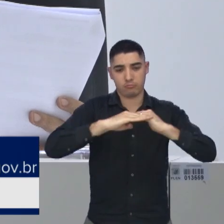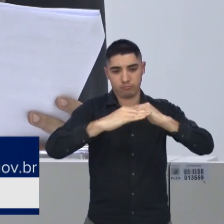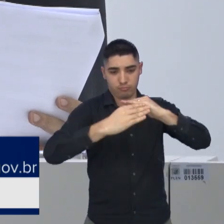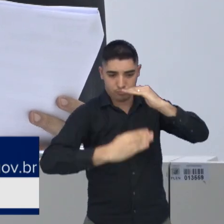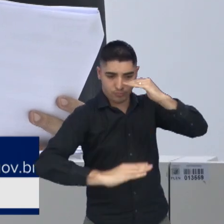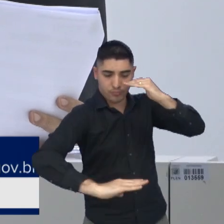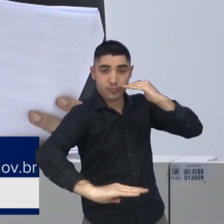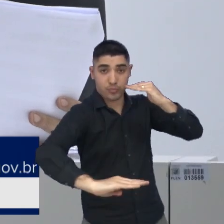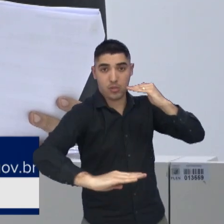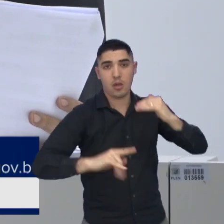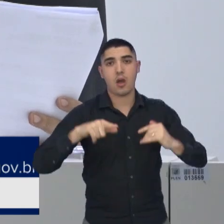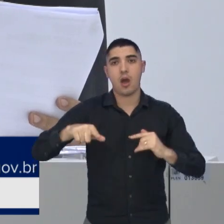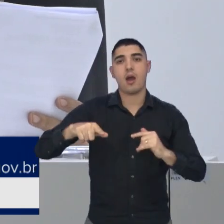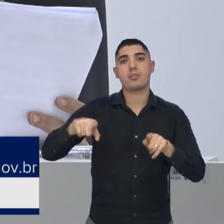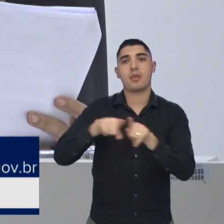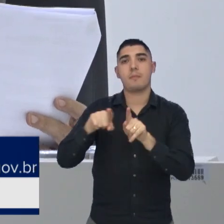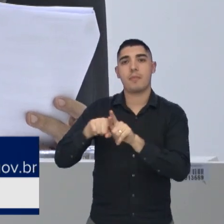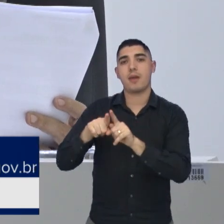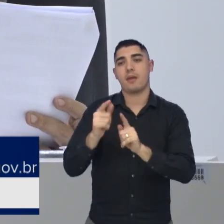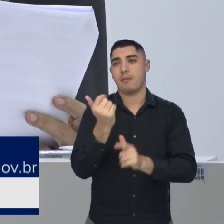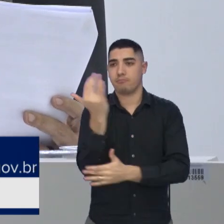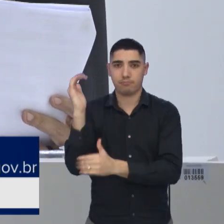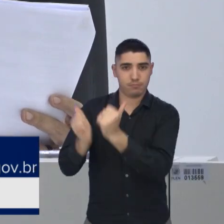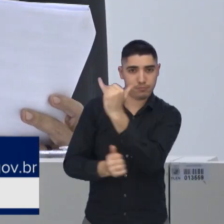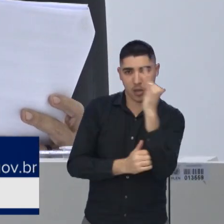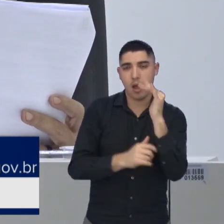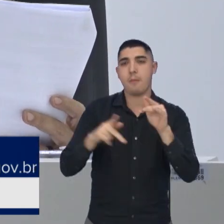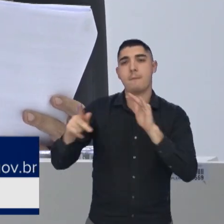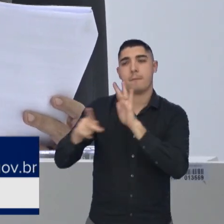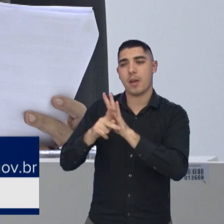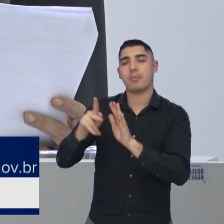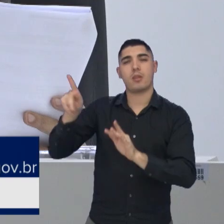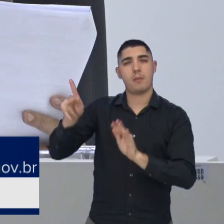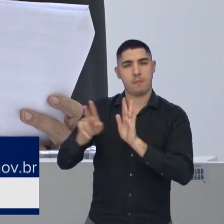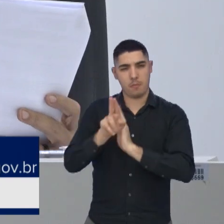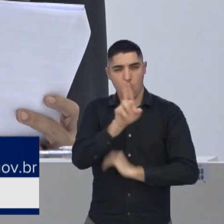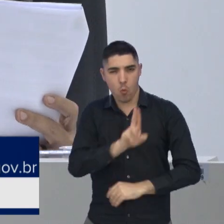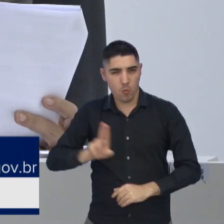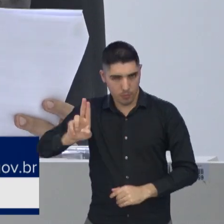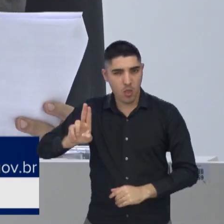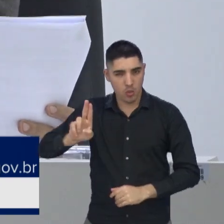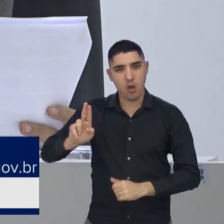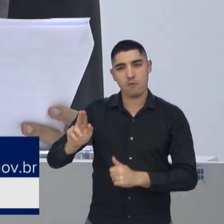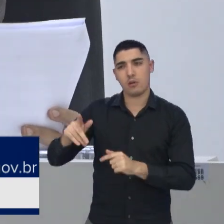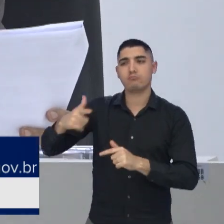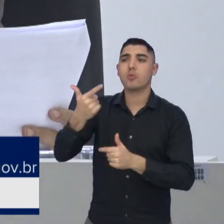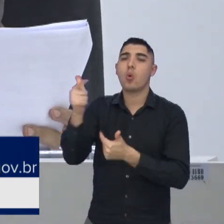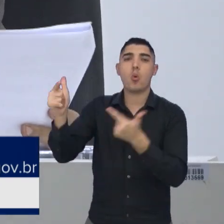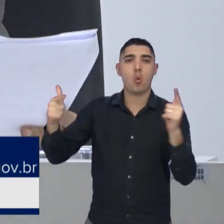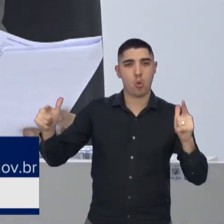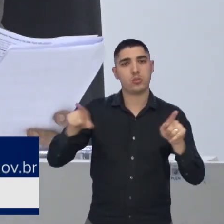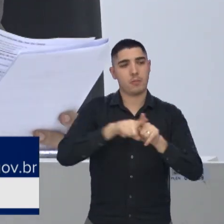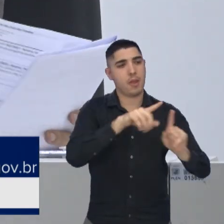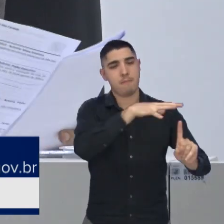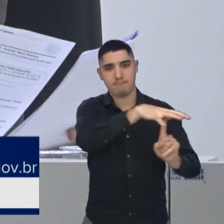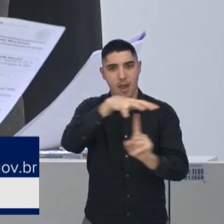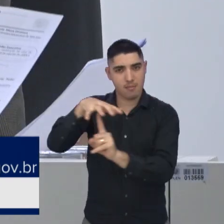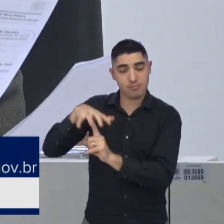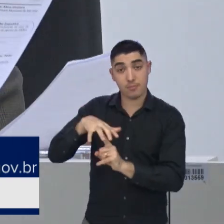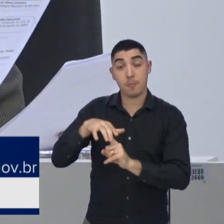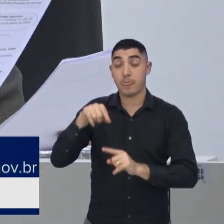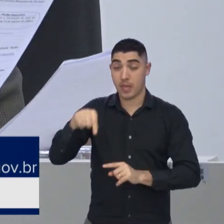parques municipais Ribeirão Vermelho e Alberto Simões, e da outras providências. Rito